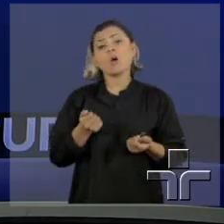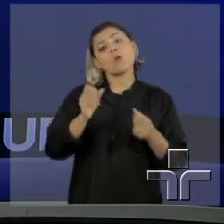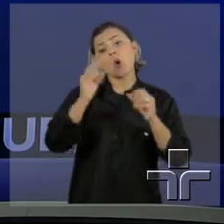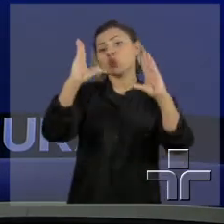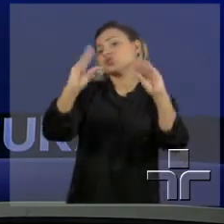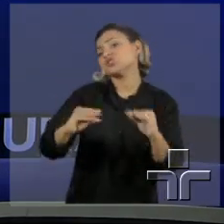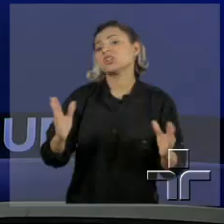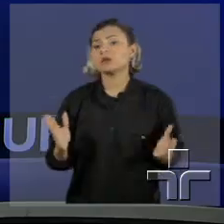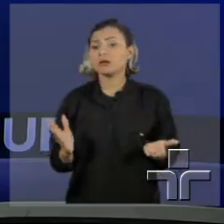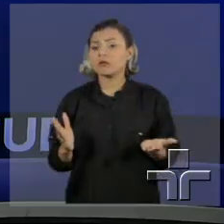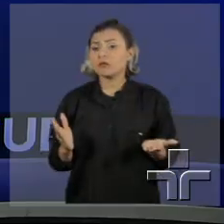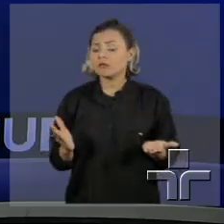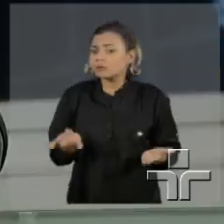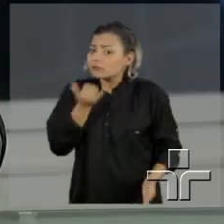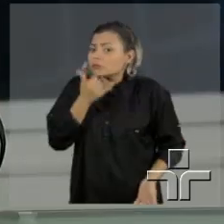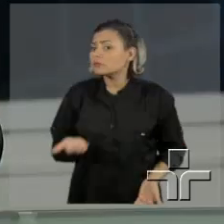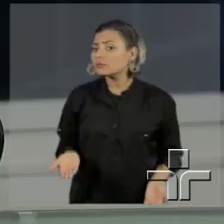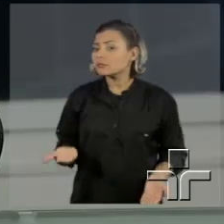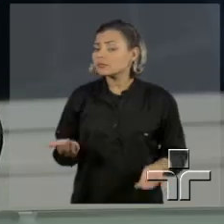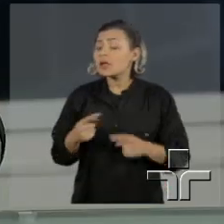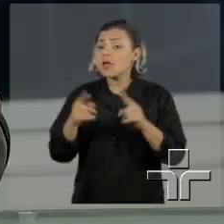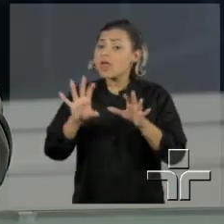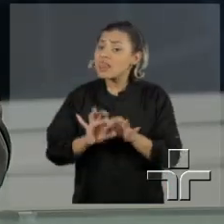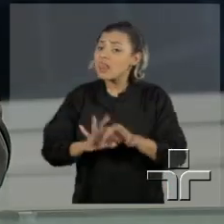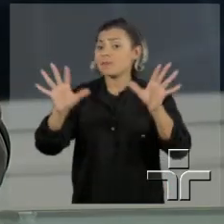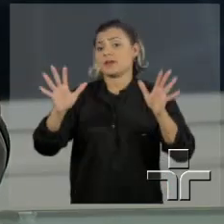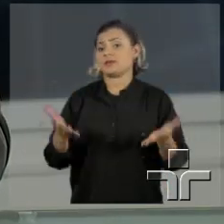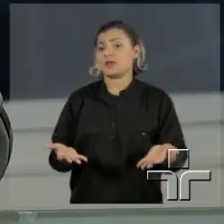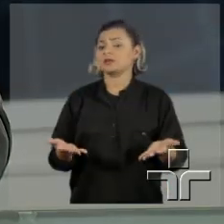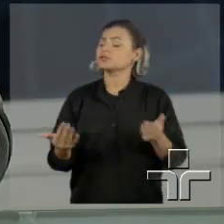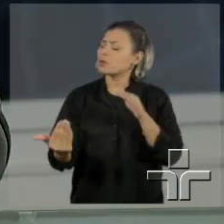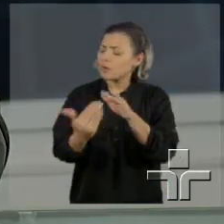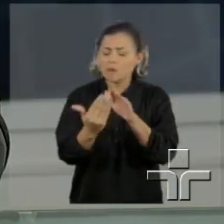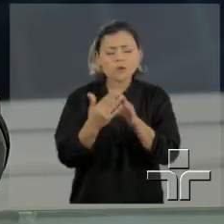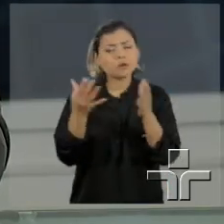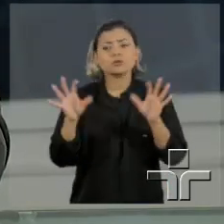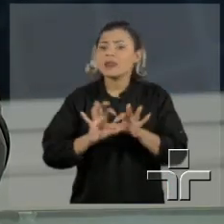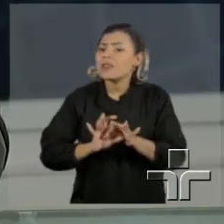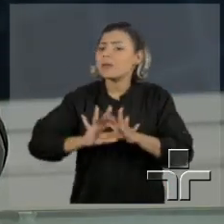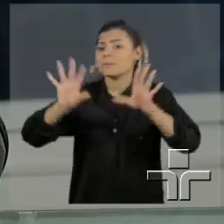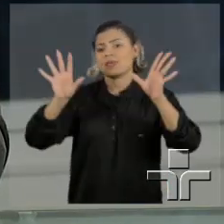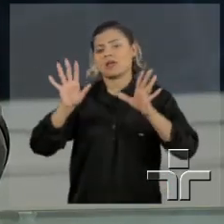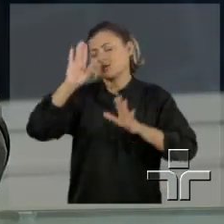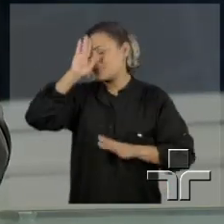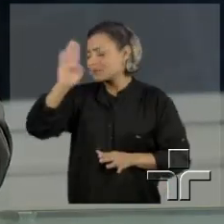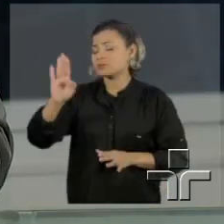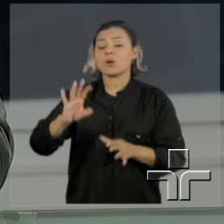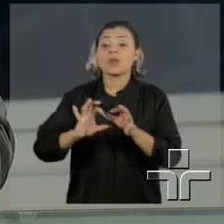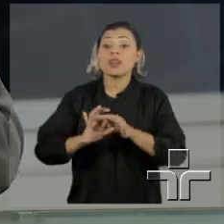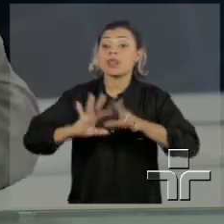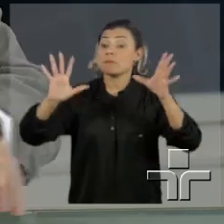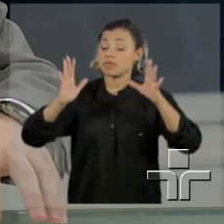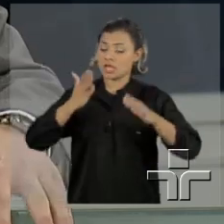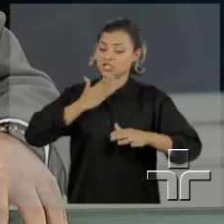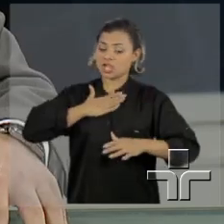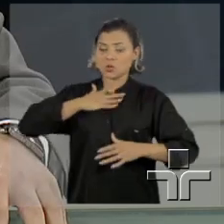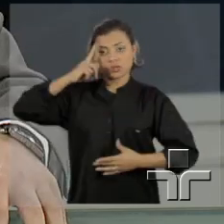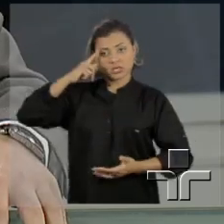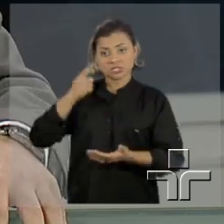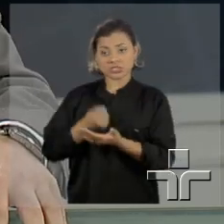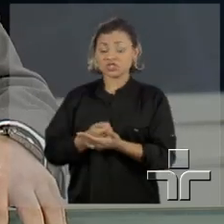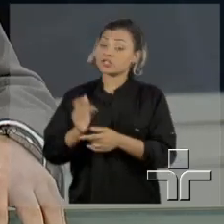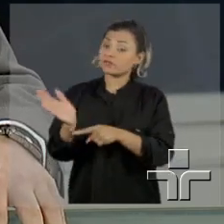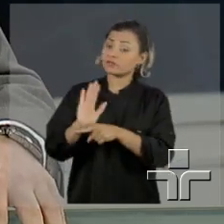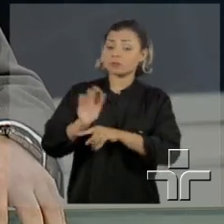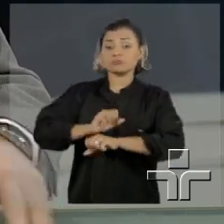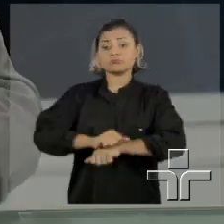de qualquer maneira, o que acontece? Liberdade, é isso, você tem toda a razão. Qual é o critério? A liberdade da produção e da circulação.